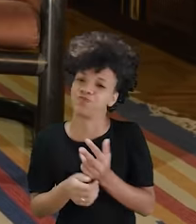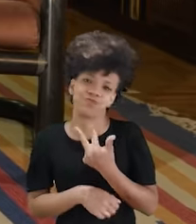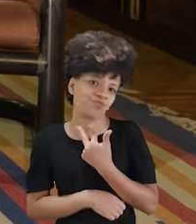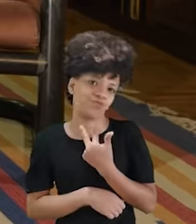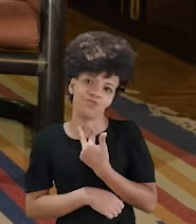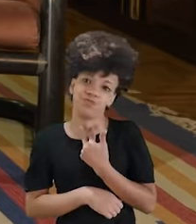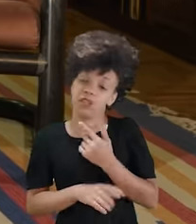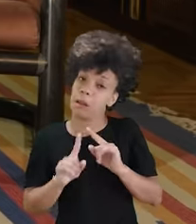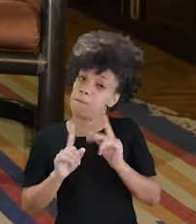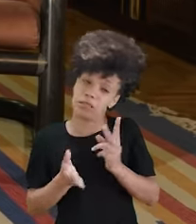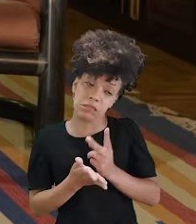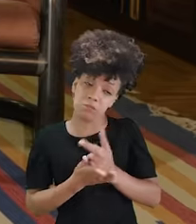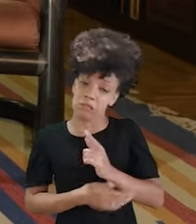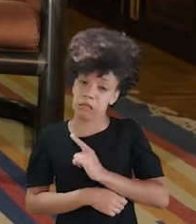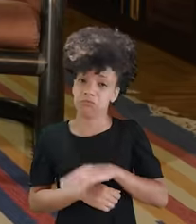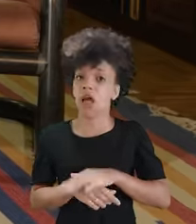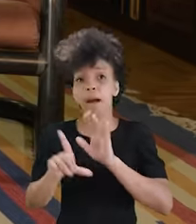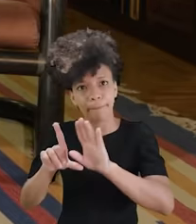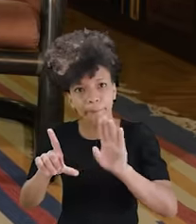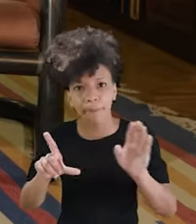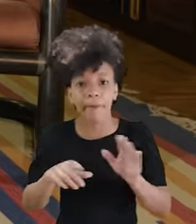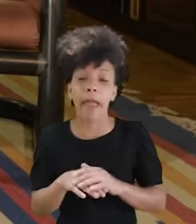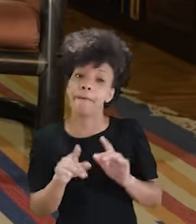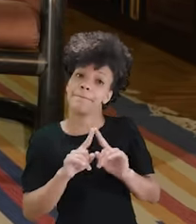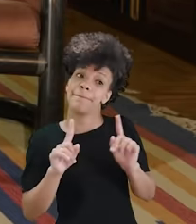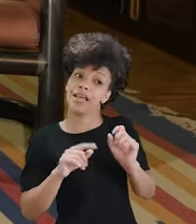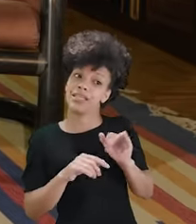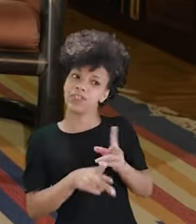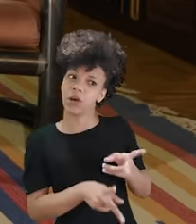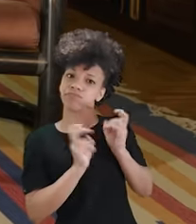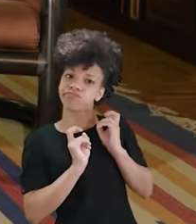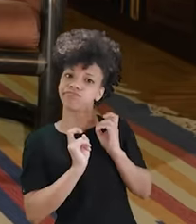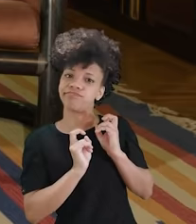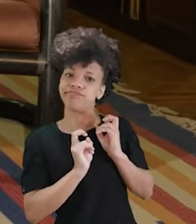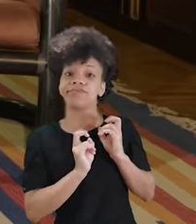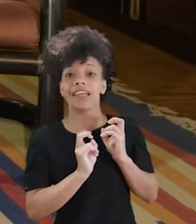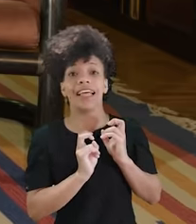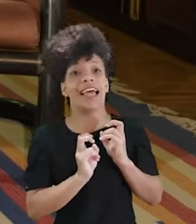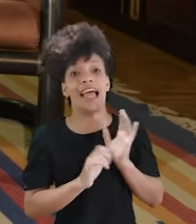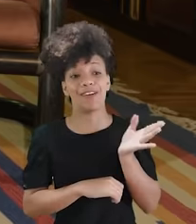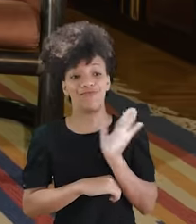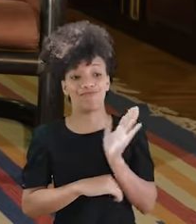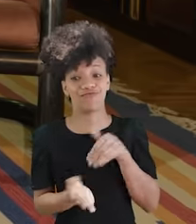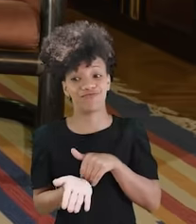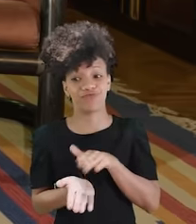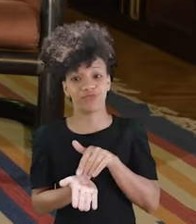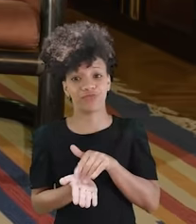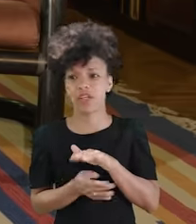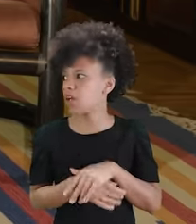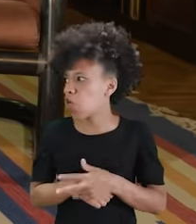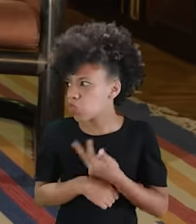né Mas sempre tem Big Brother mas se você é pego o céu a revender